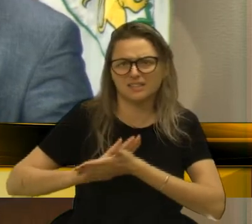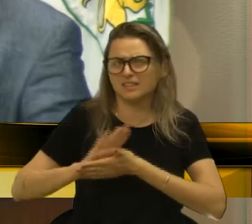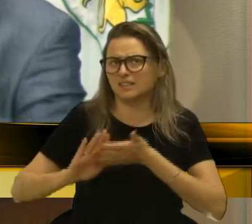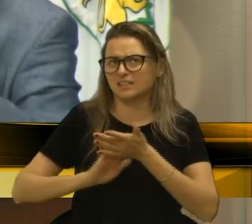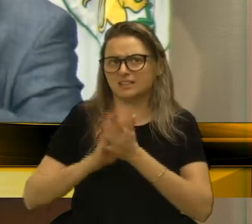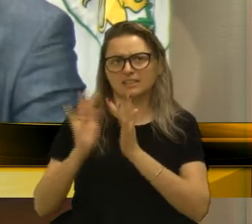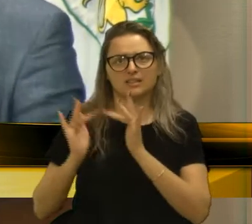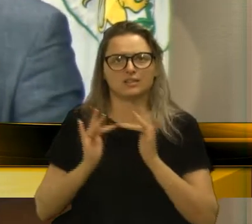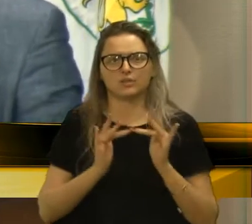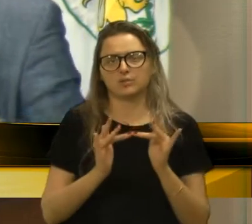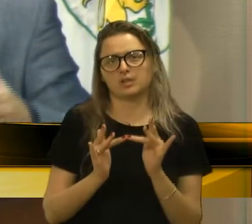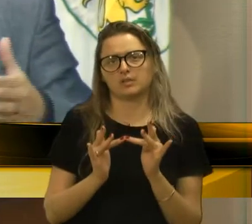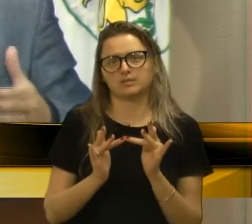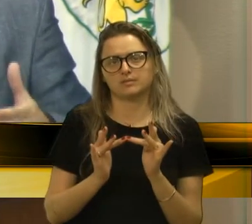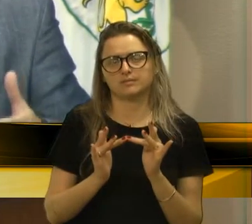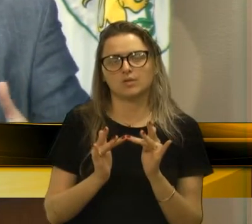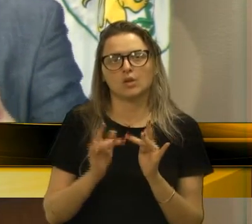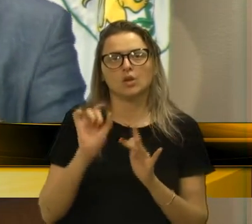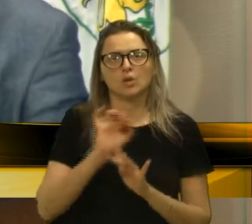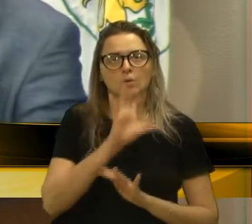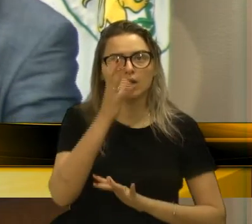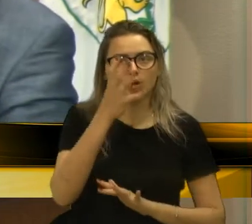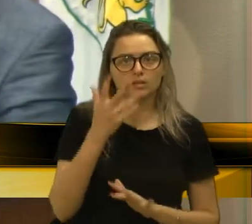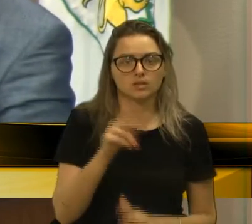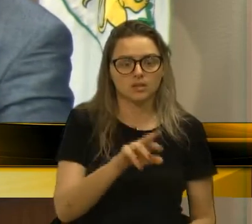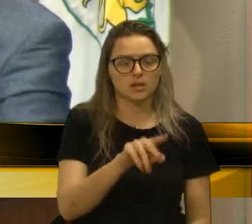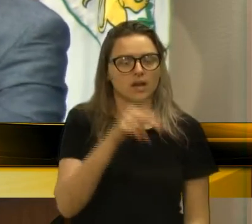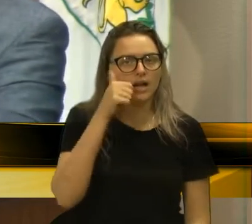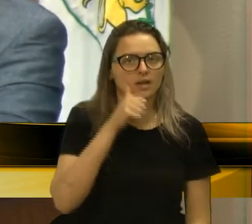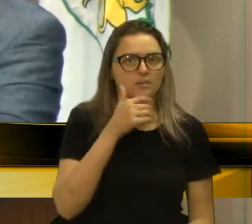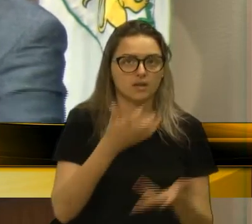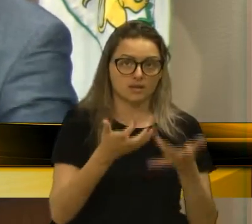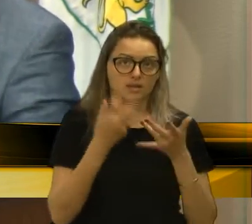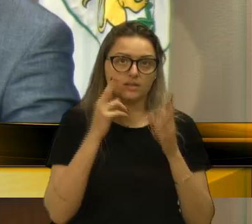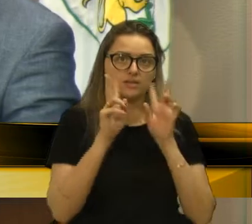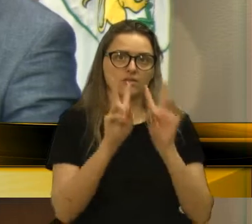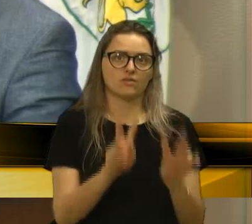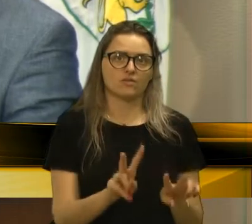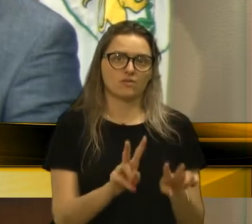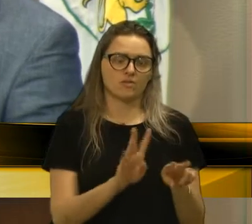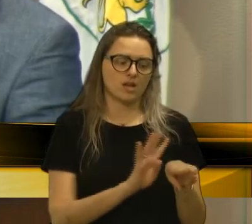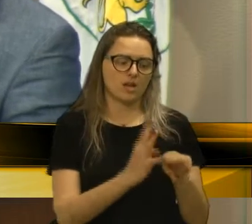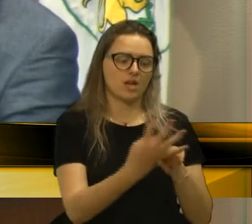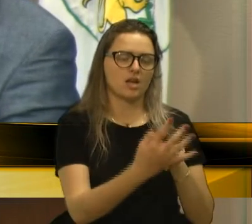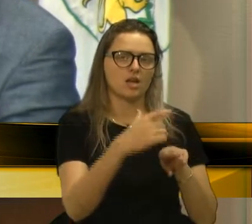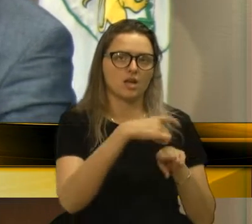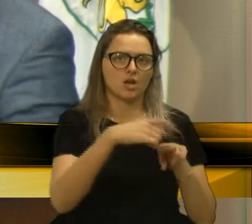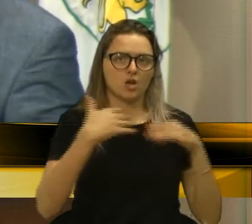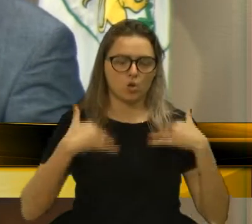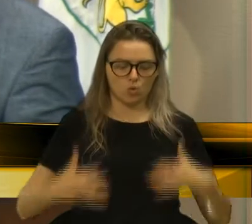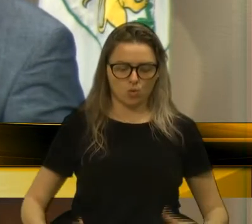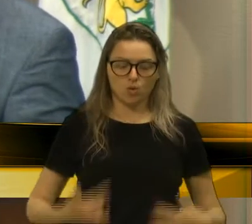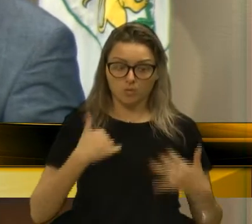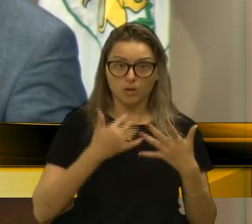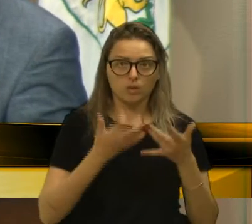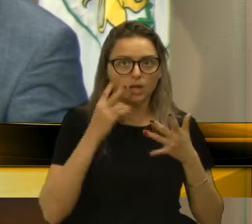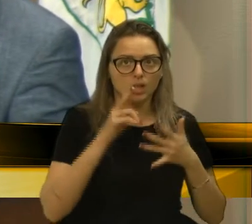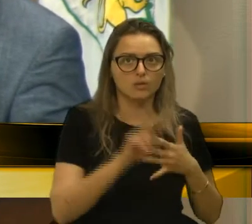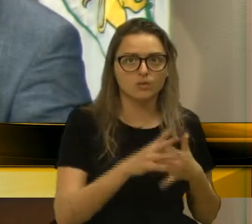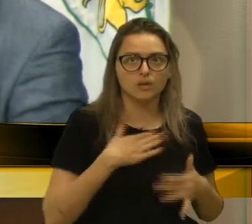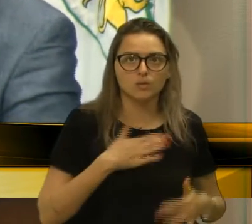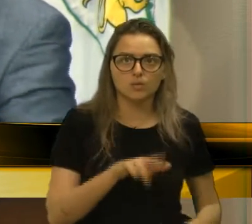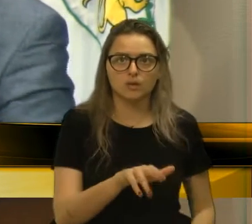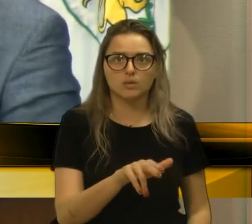ligou. Simplesmente a irmã quis ver o corpo, porque o corpo estava lá. Na UPA Zona Norte, a irmã disse, eu quero ver o corpo do meu